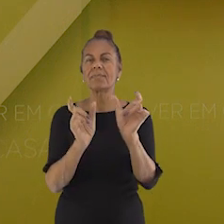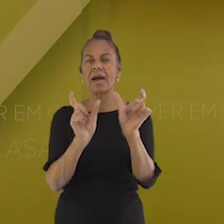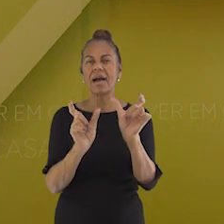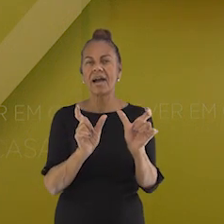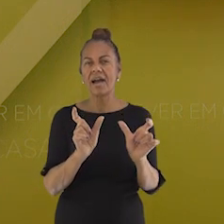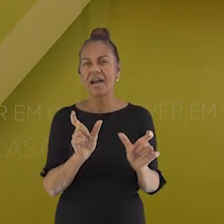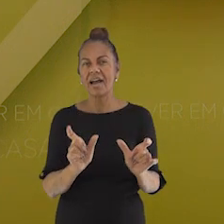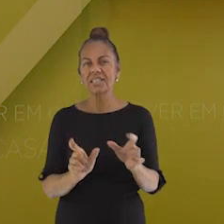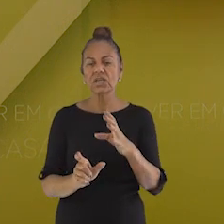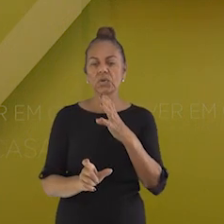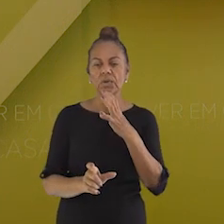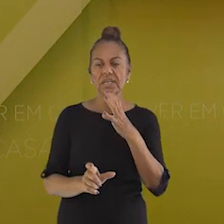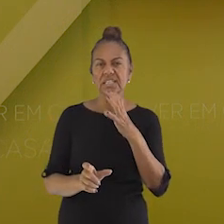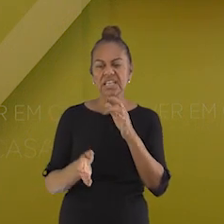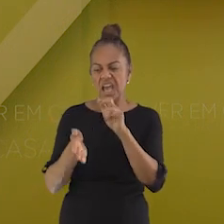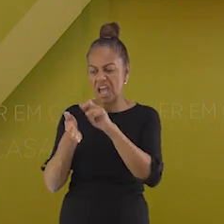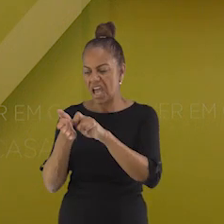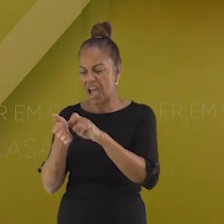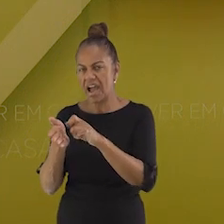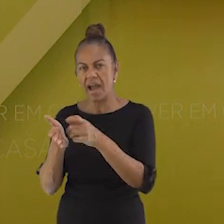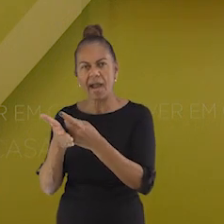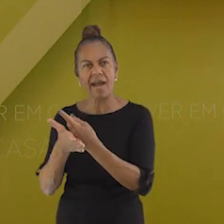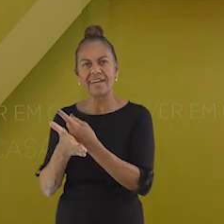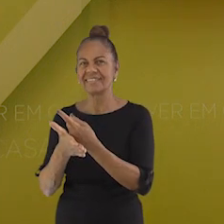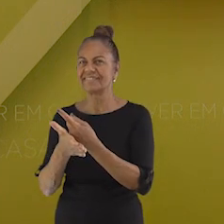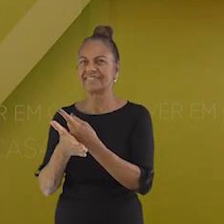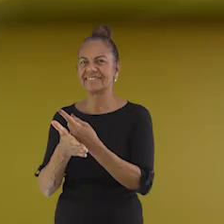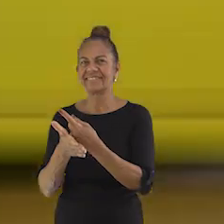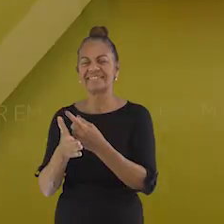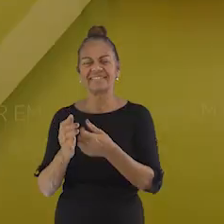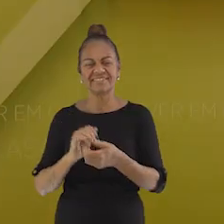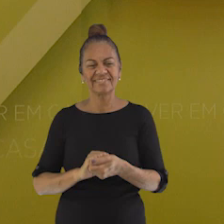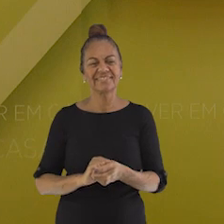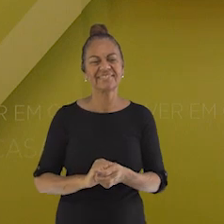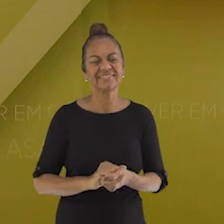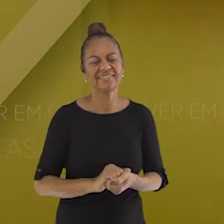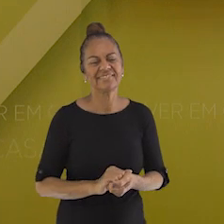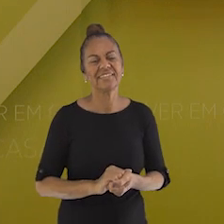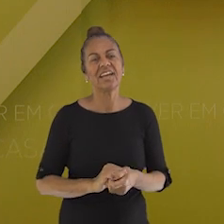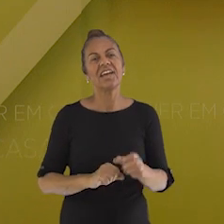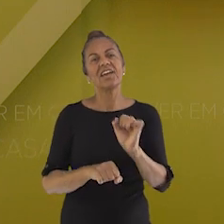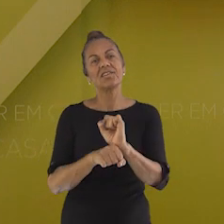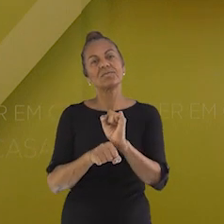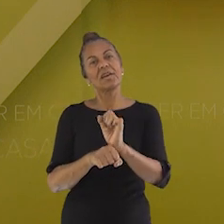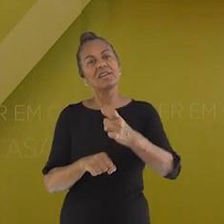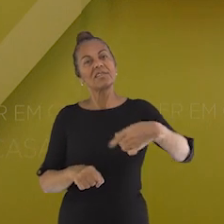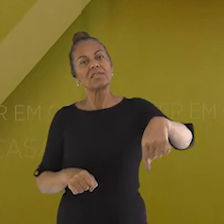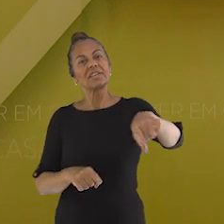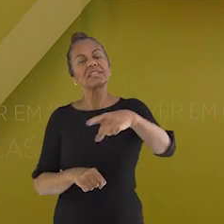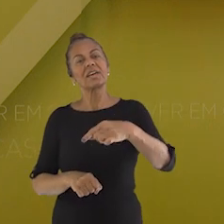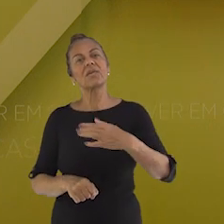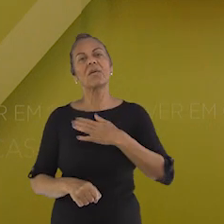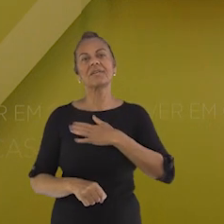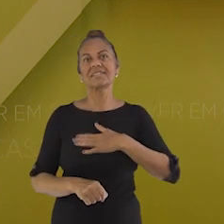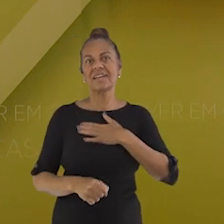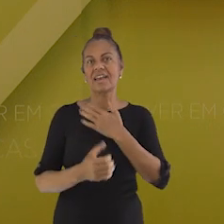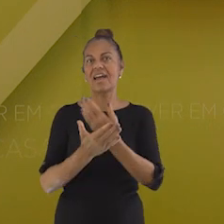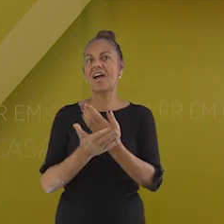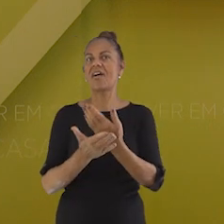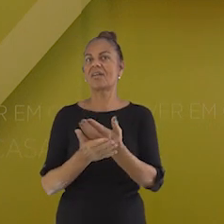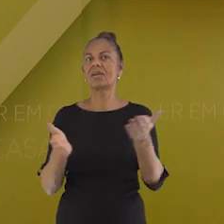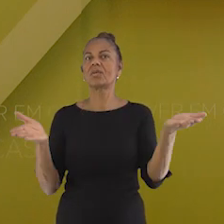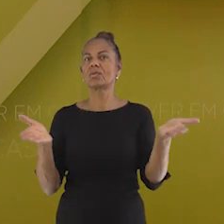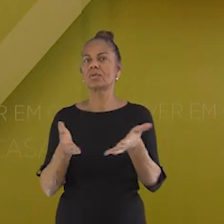as palavras, você não corre o risco de escrevê-las errado. Espero que tenham gostado da aula de hoje e